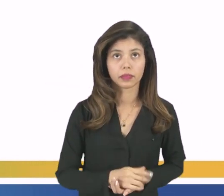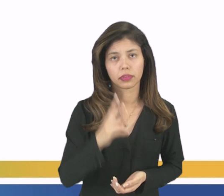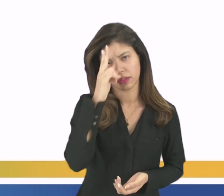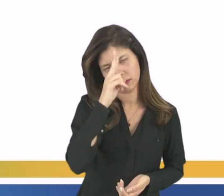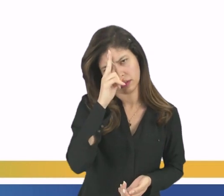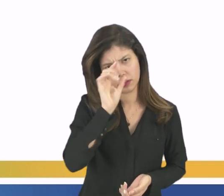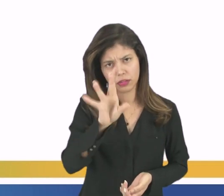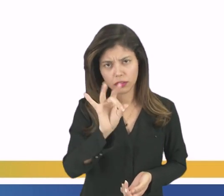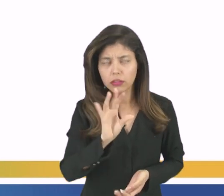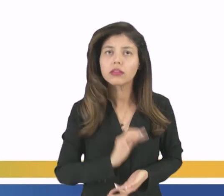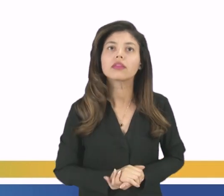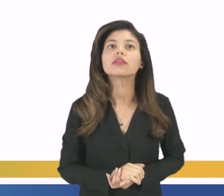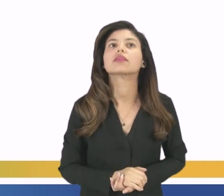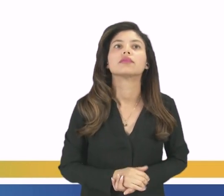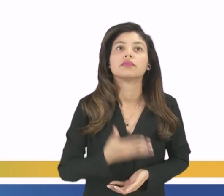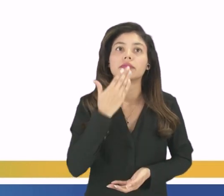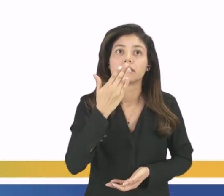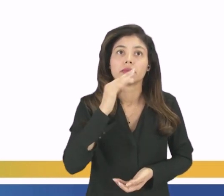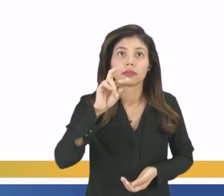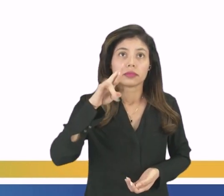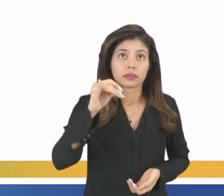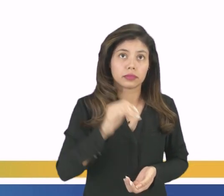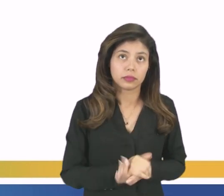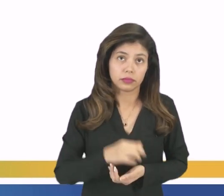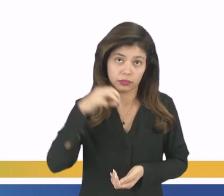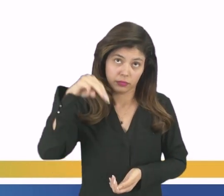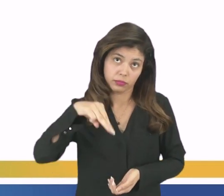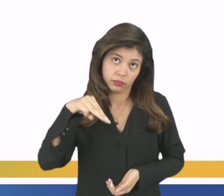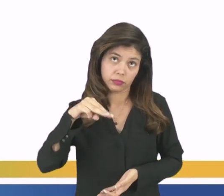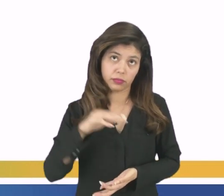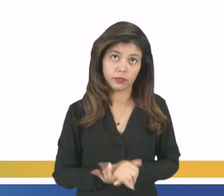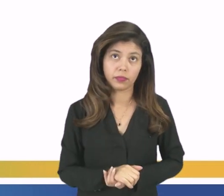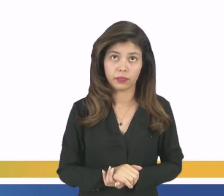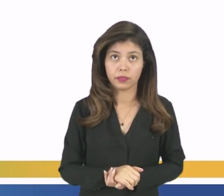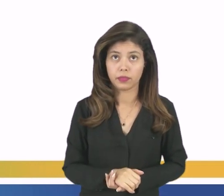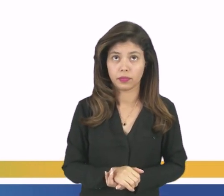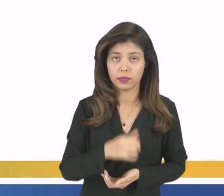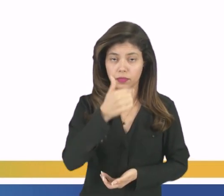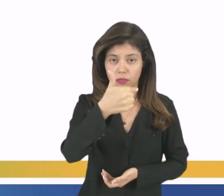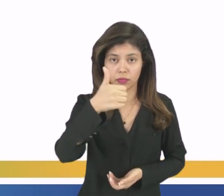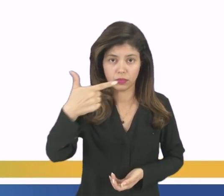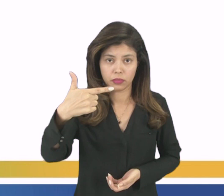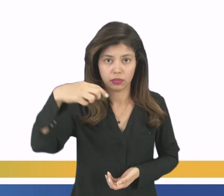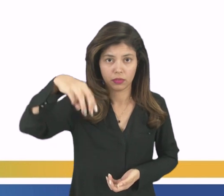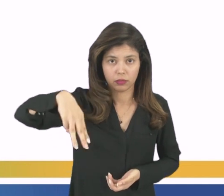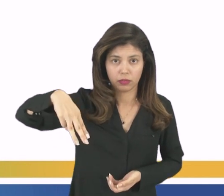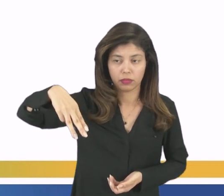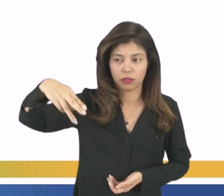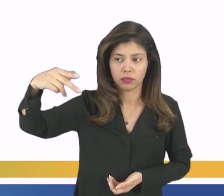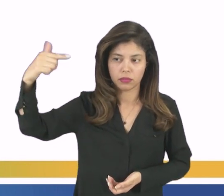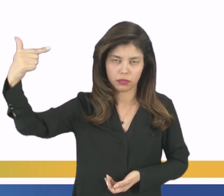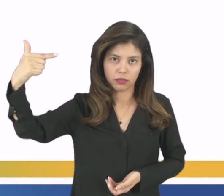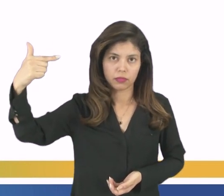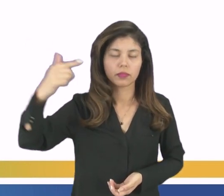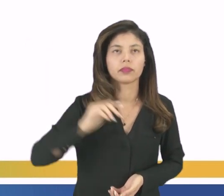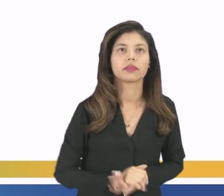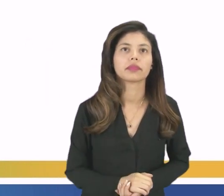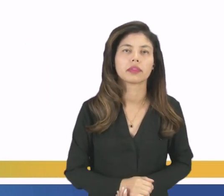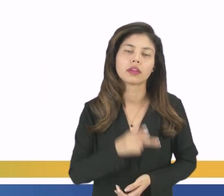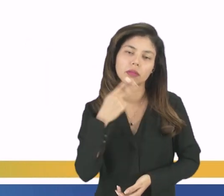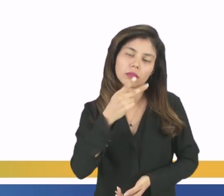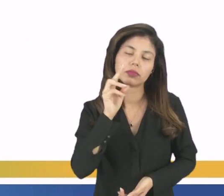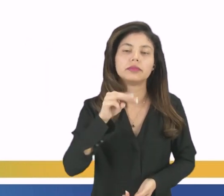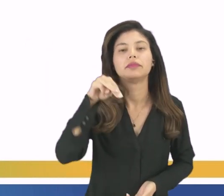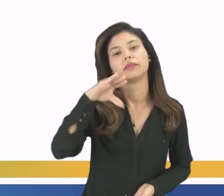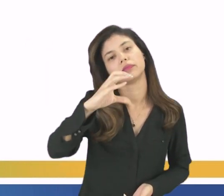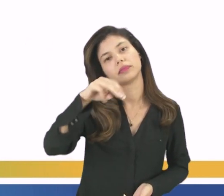aqui falta um detalhezinho, né? Está pedindo área e aqui está em metro, então vai ser 12π metros quadrados. Falou em área, é